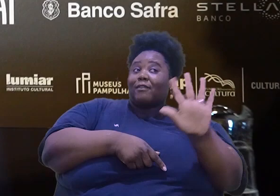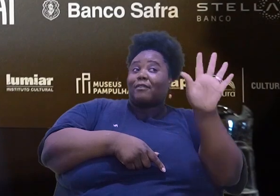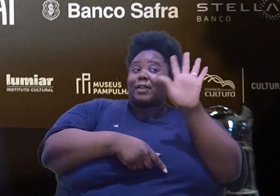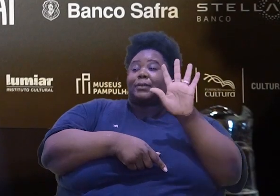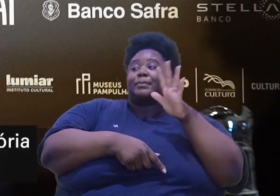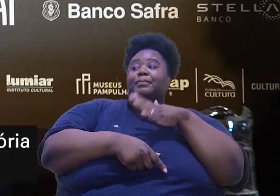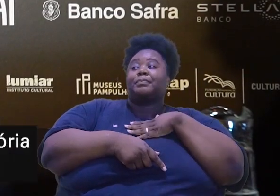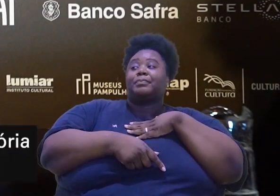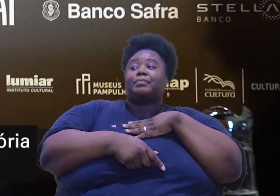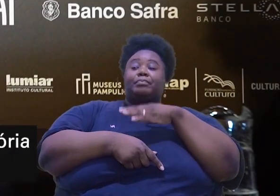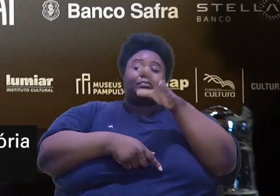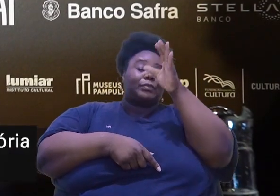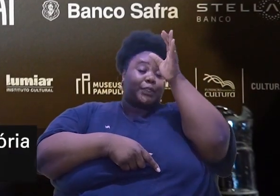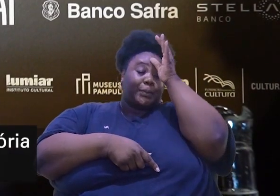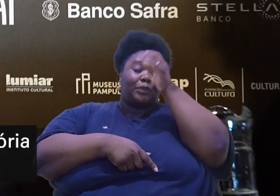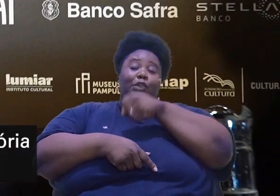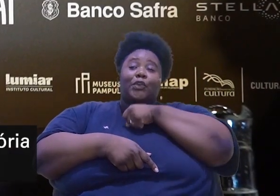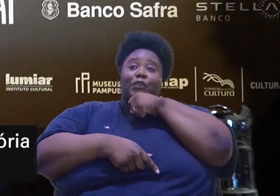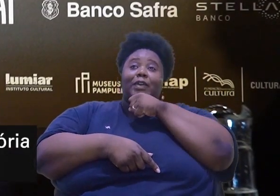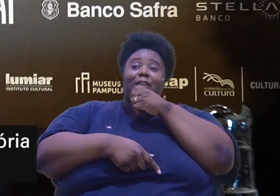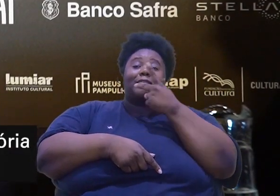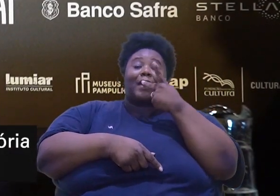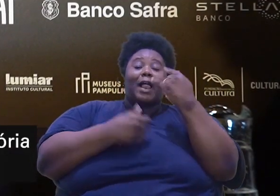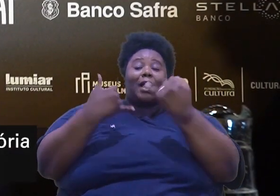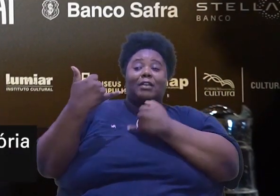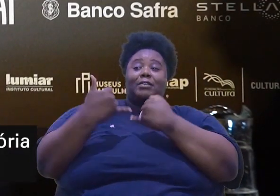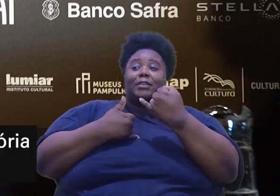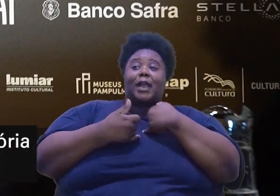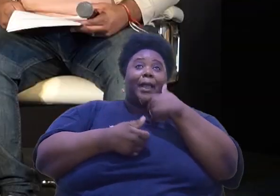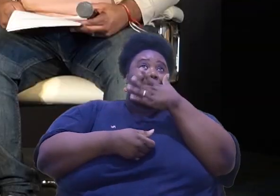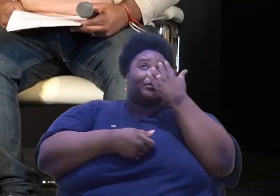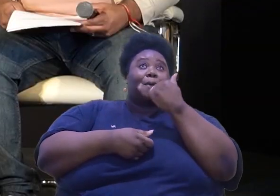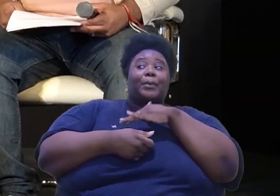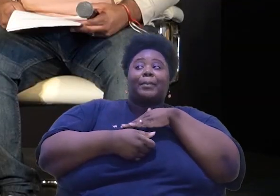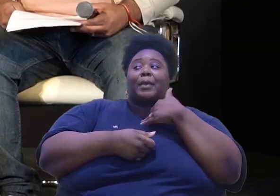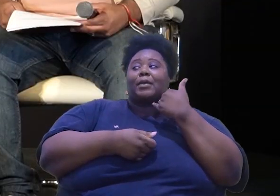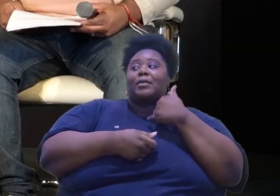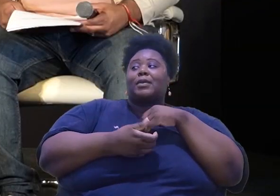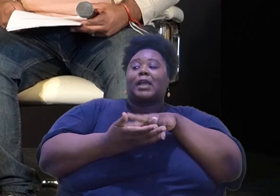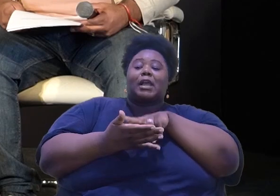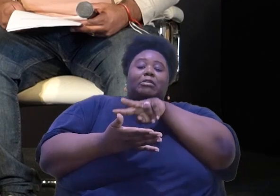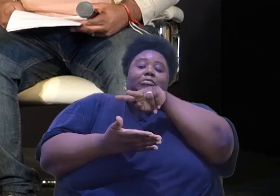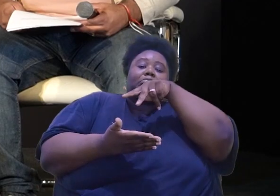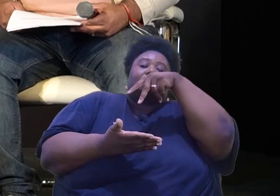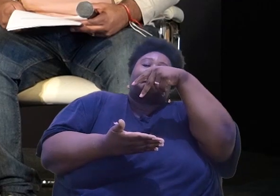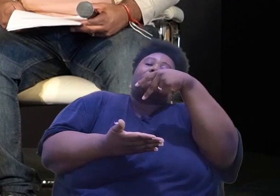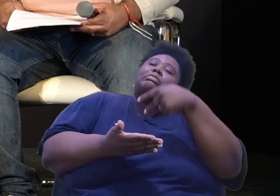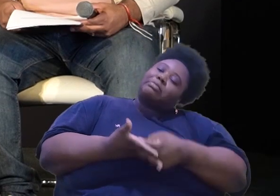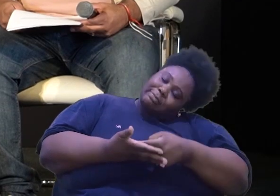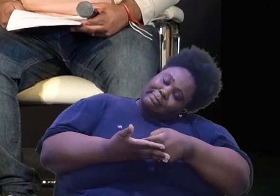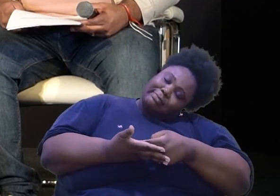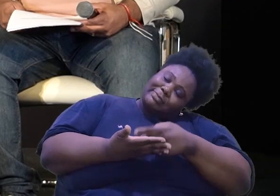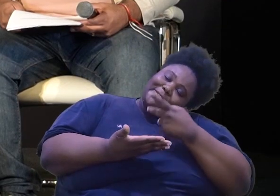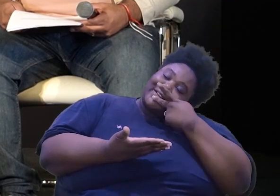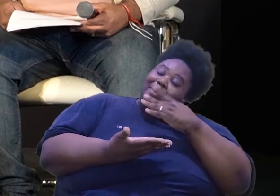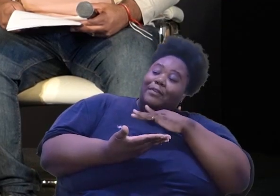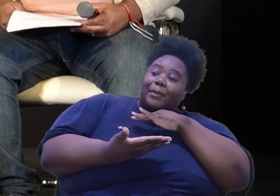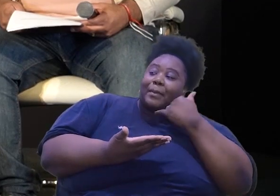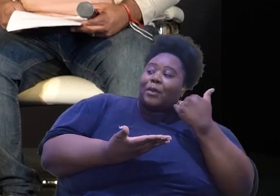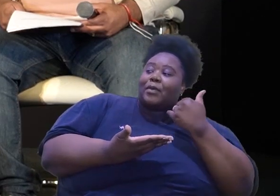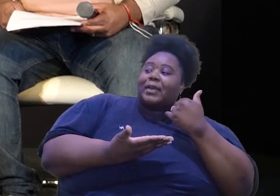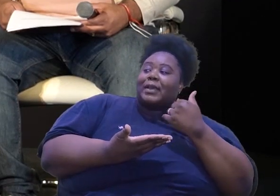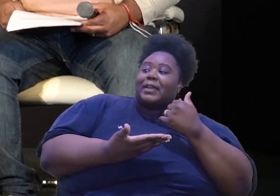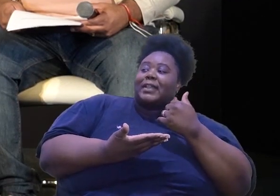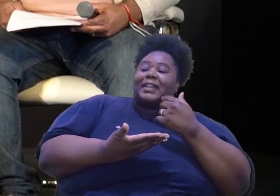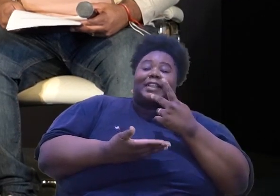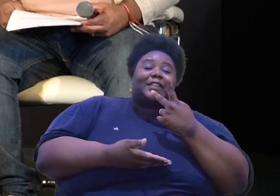meu tio velhinho, quando ele contava a história e o personagem morreu, ele se jogava no chão, entende? Ele não